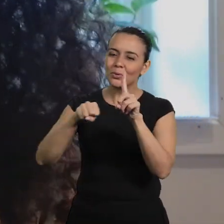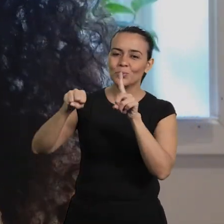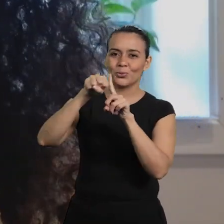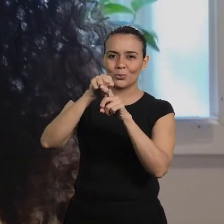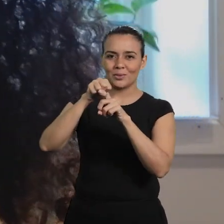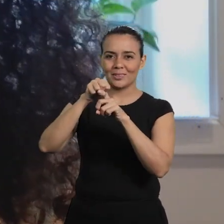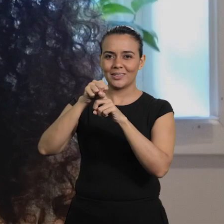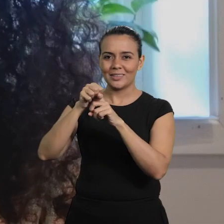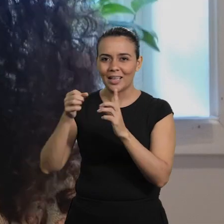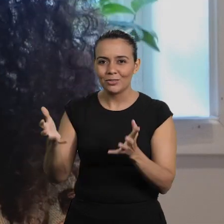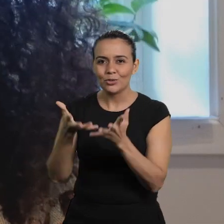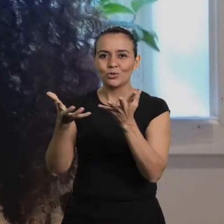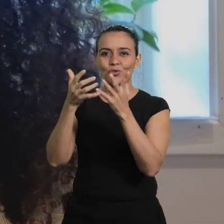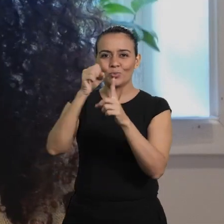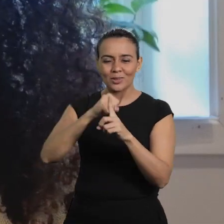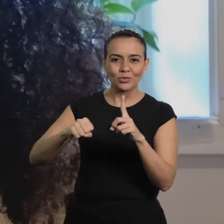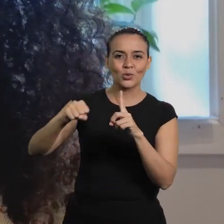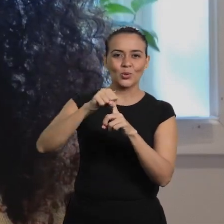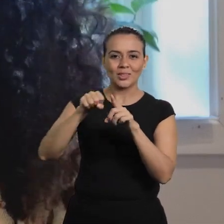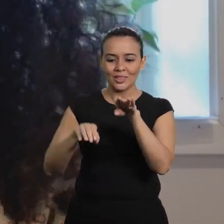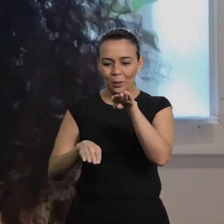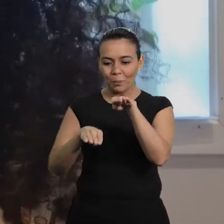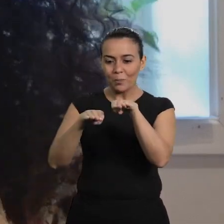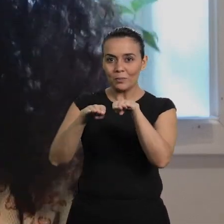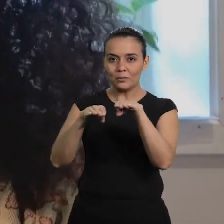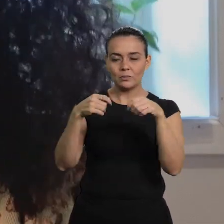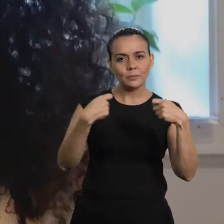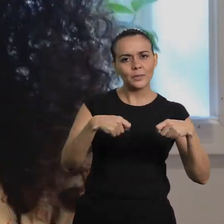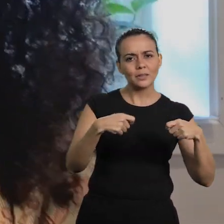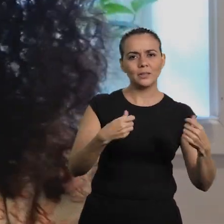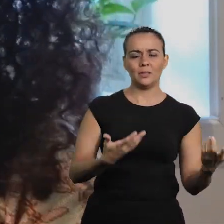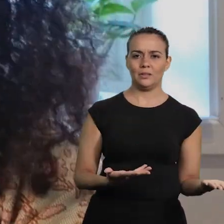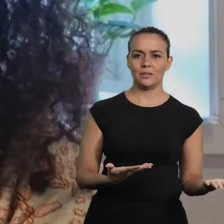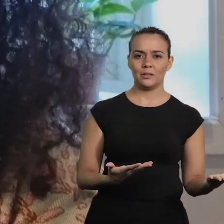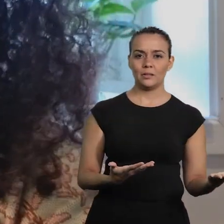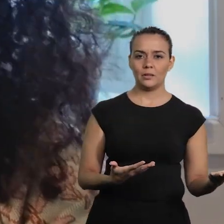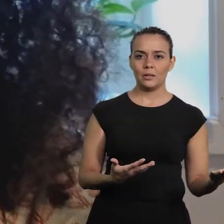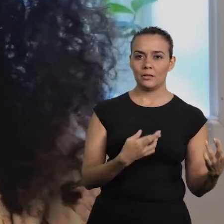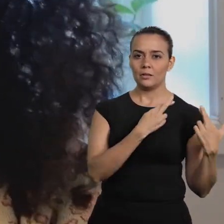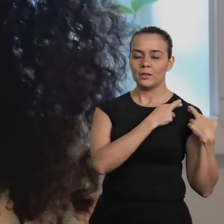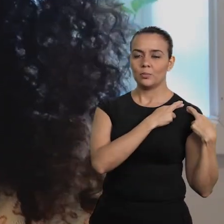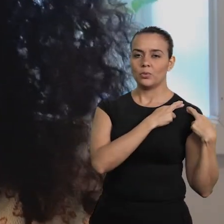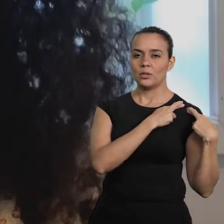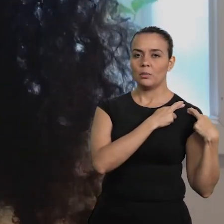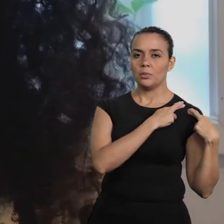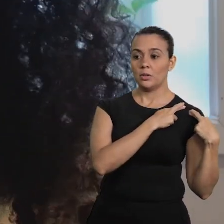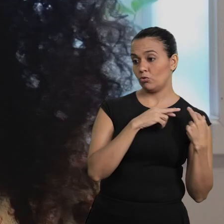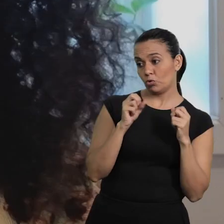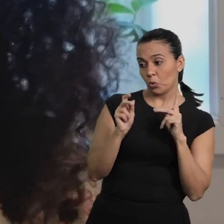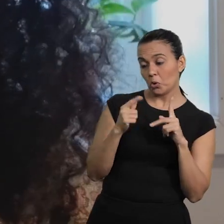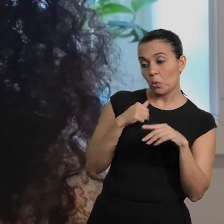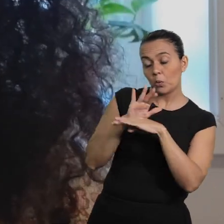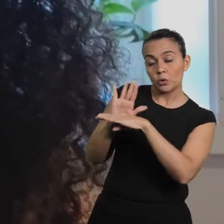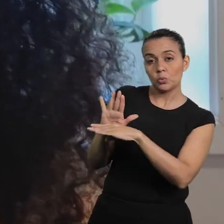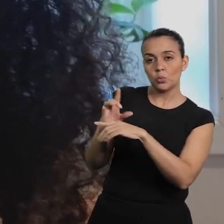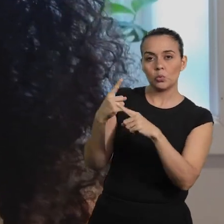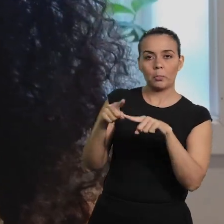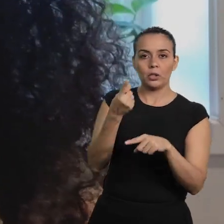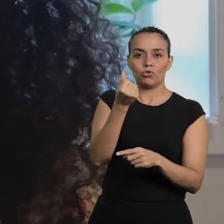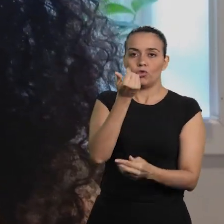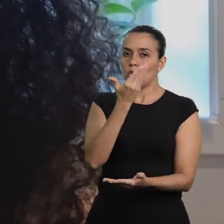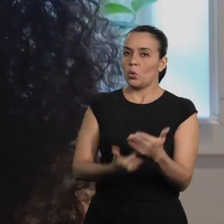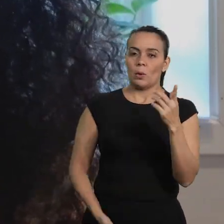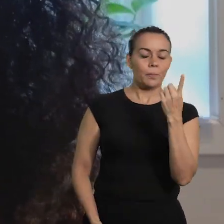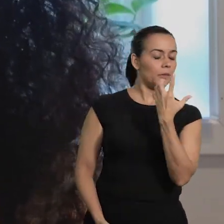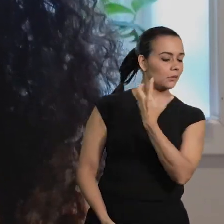na realidade, se quer fazer, sim, mas contanto que eu não perca nenhum centésimo, né,